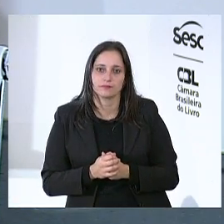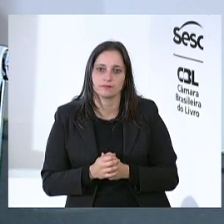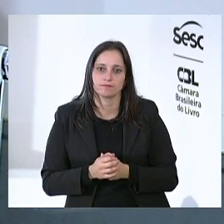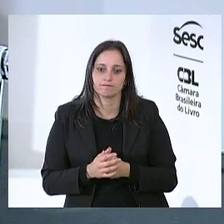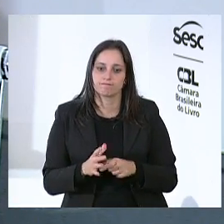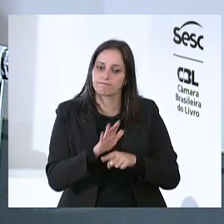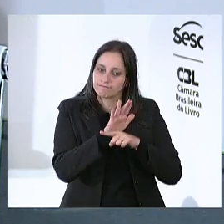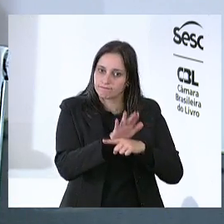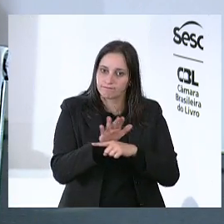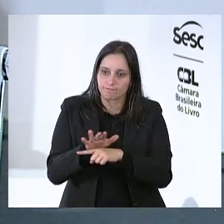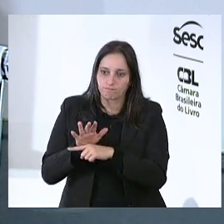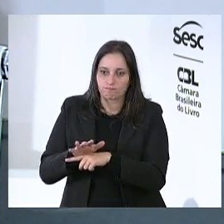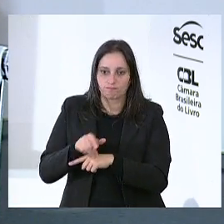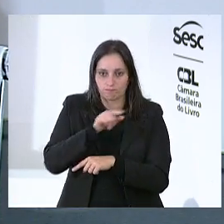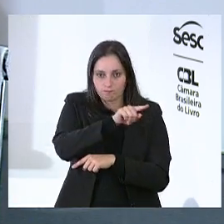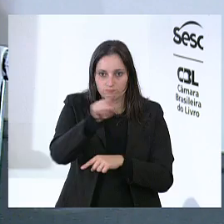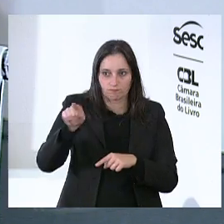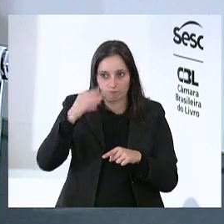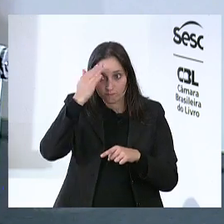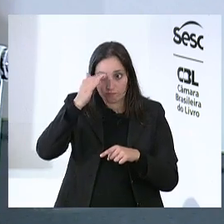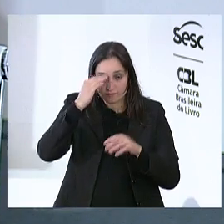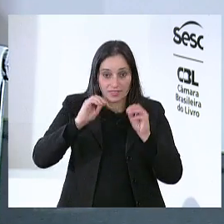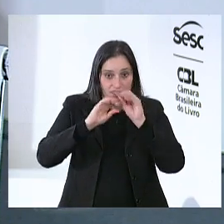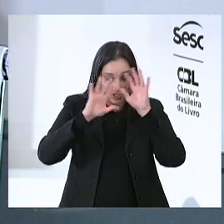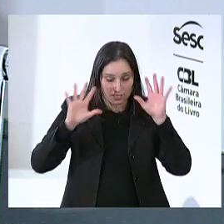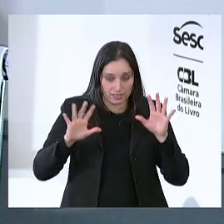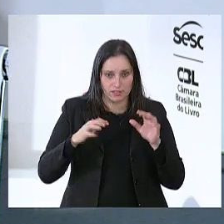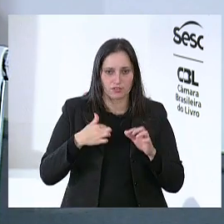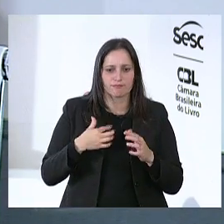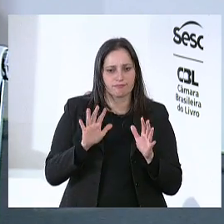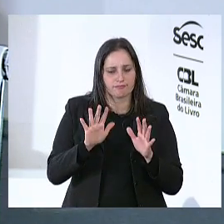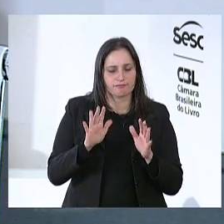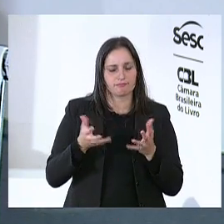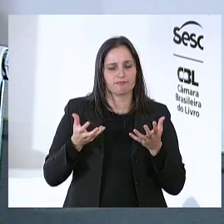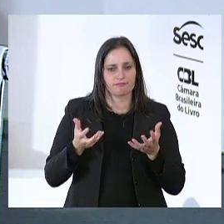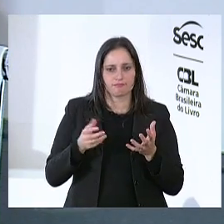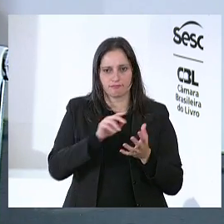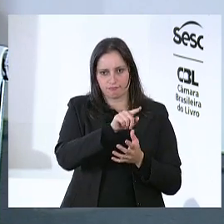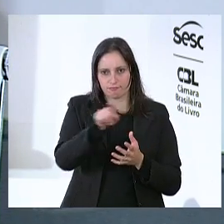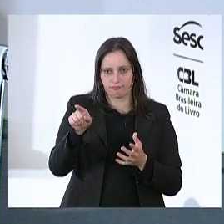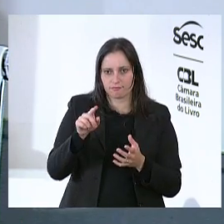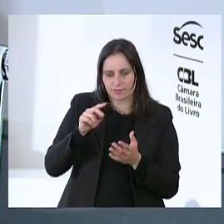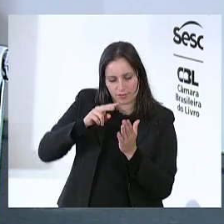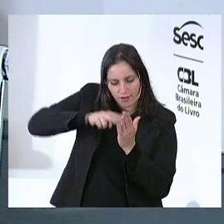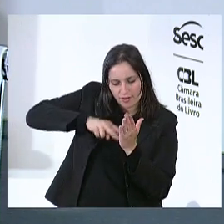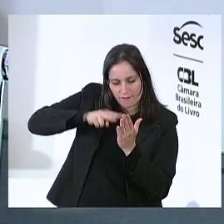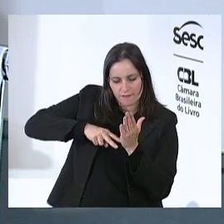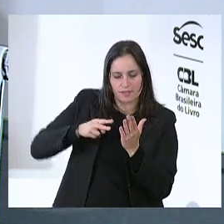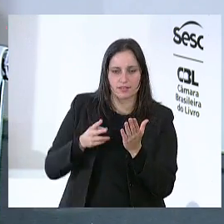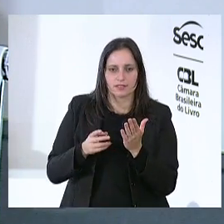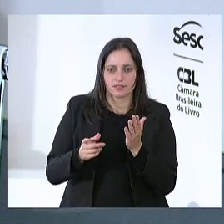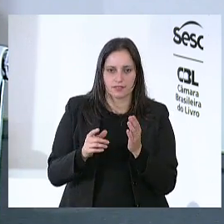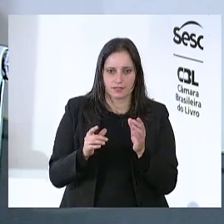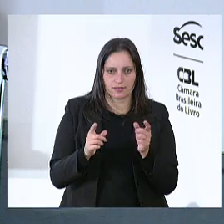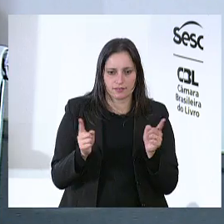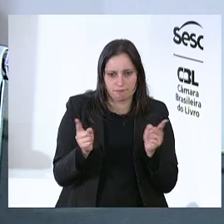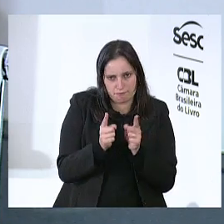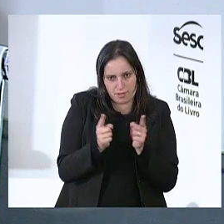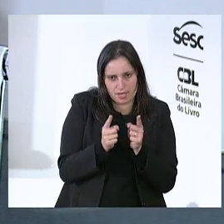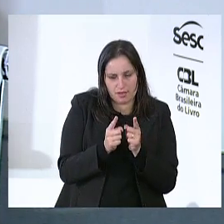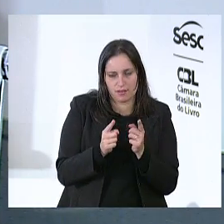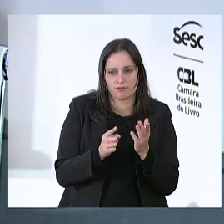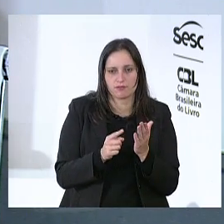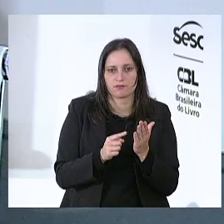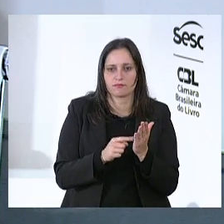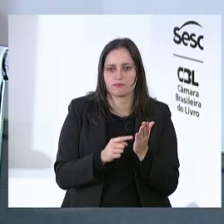Ajuda a entender. Mas eu gostaria que vocês vissem um pequeno texto que se chama Hannah Arendt, Além do Filme.